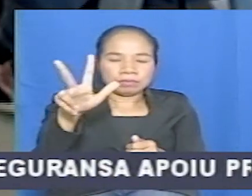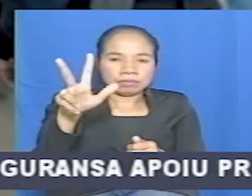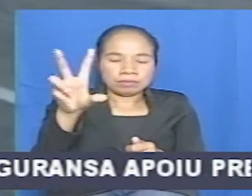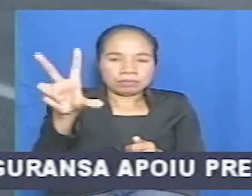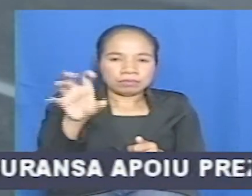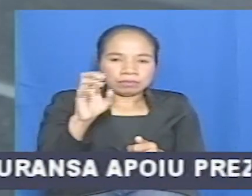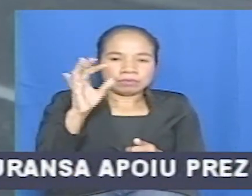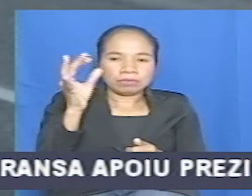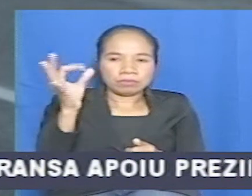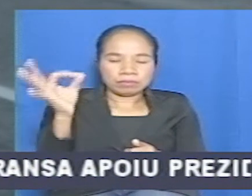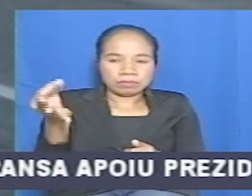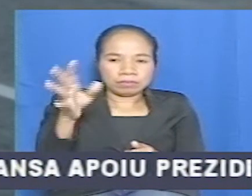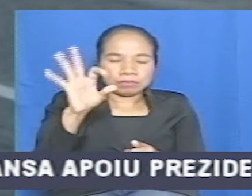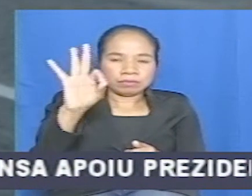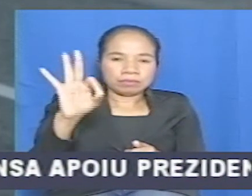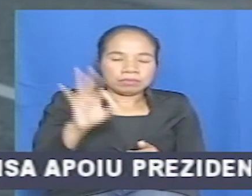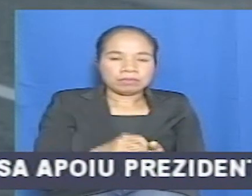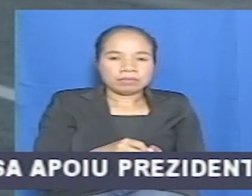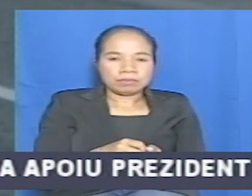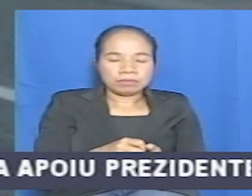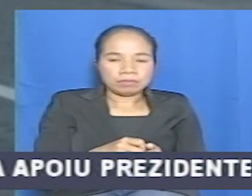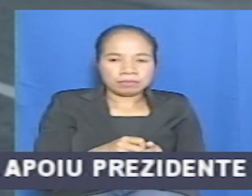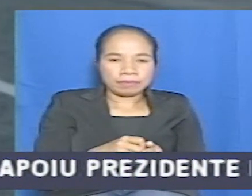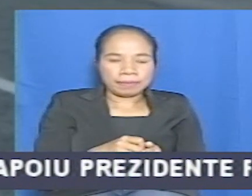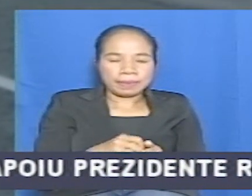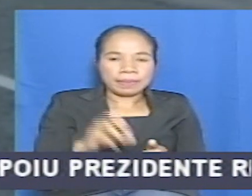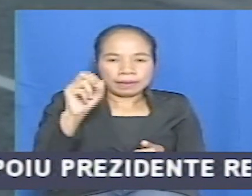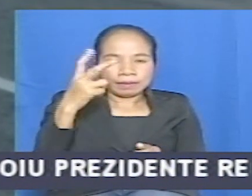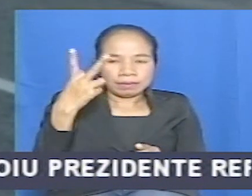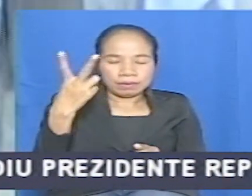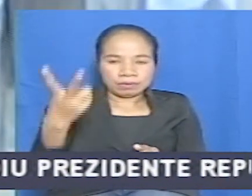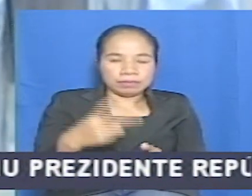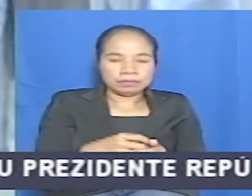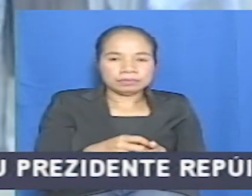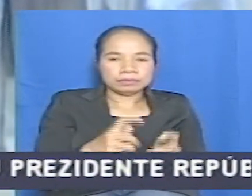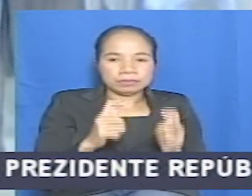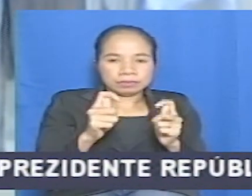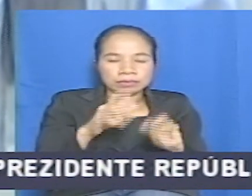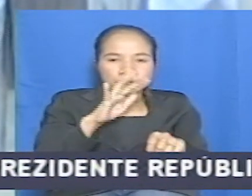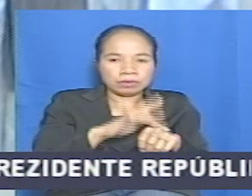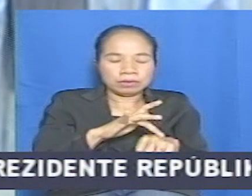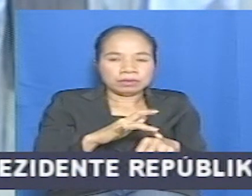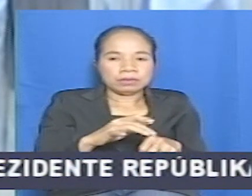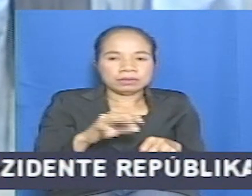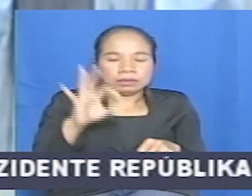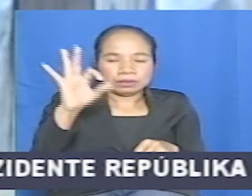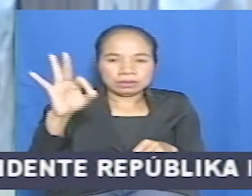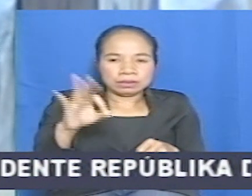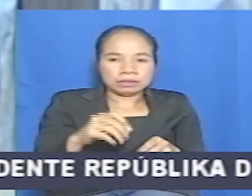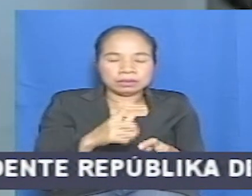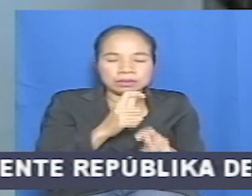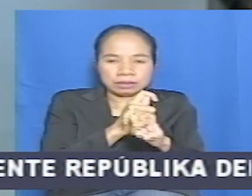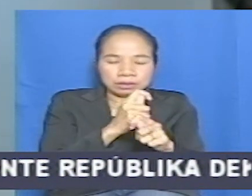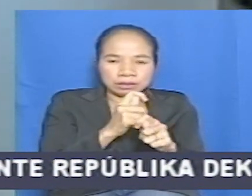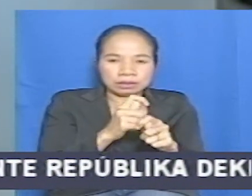Sia, Vigilância Sentinela, Sanulu Racing Rua, rastreio ba contacto Sia,